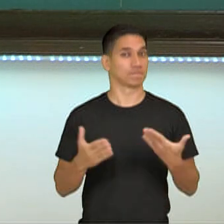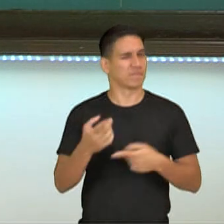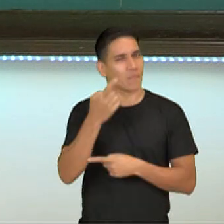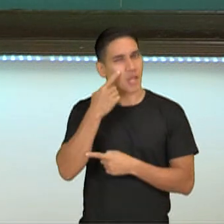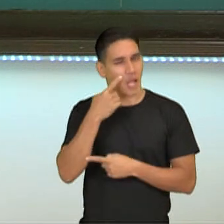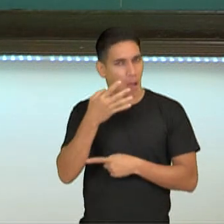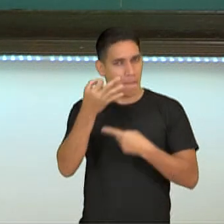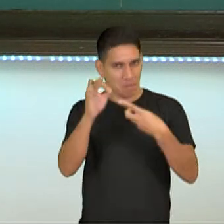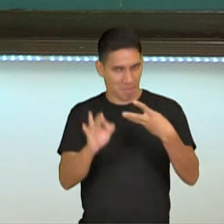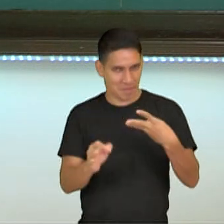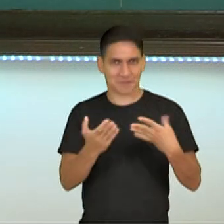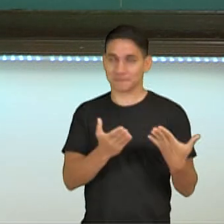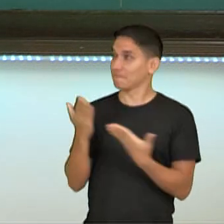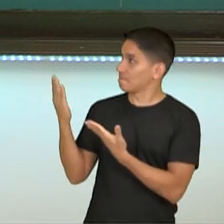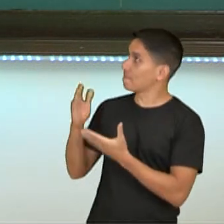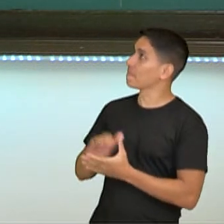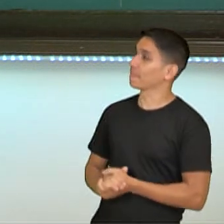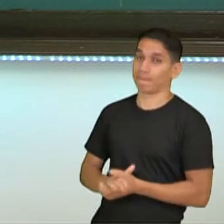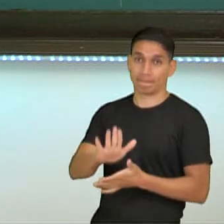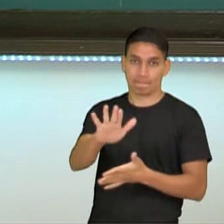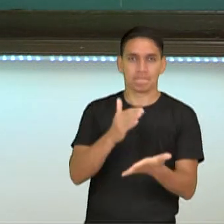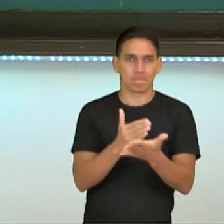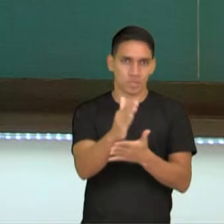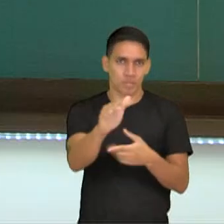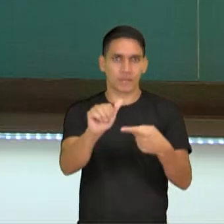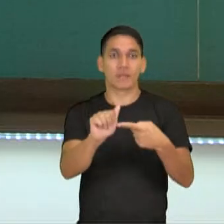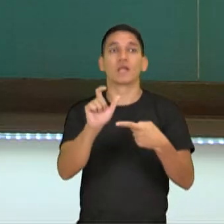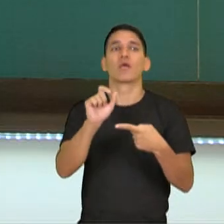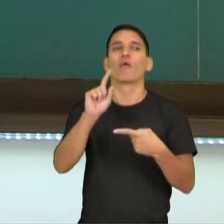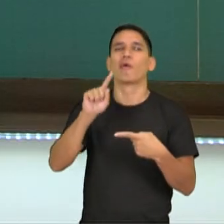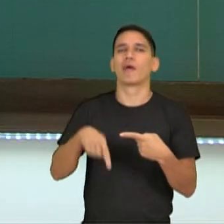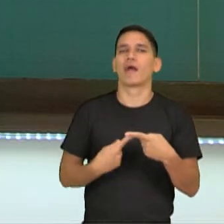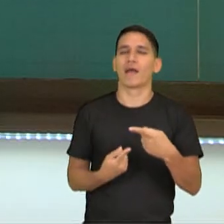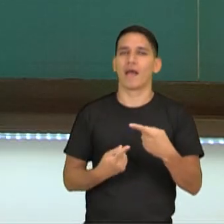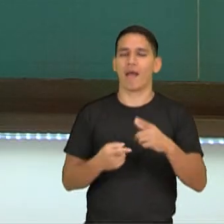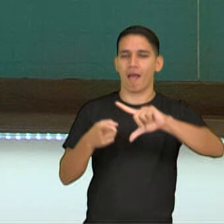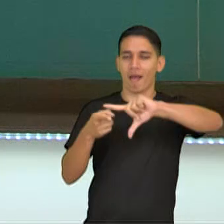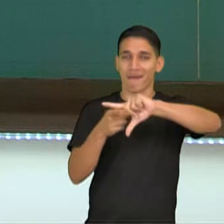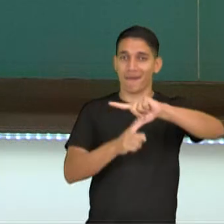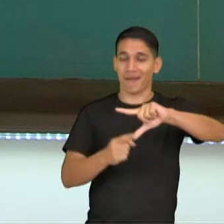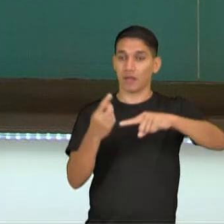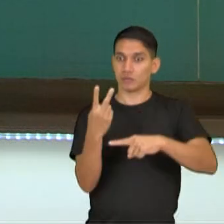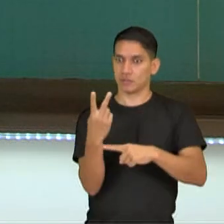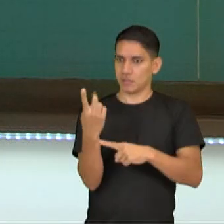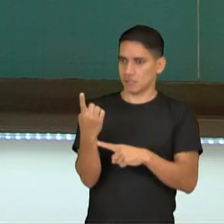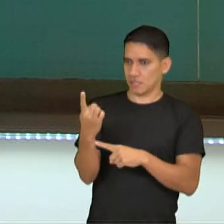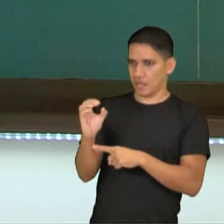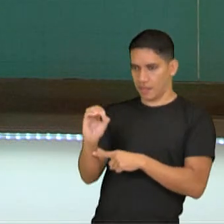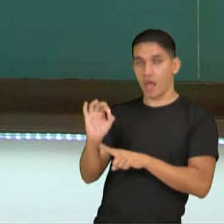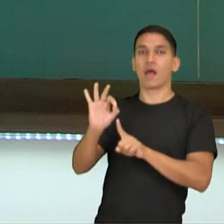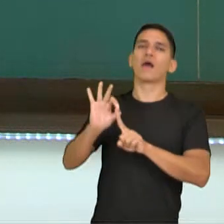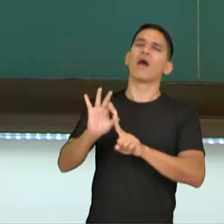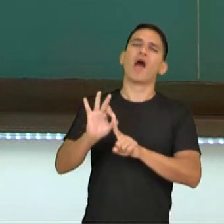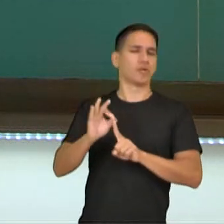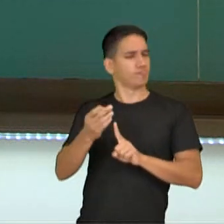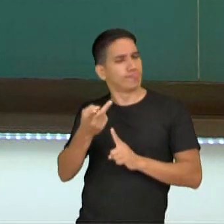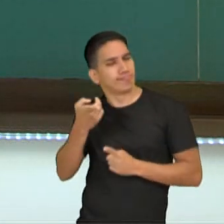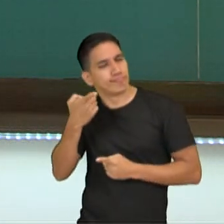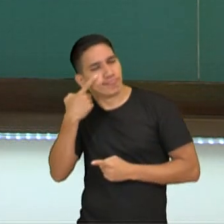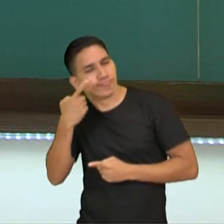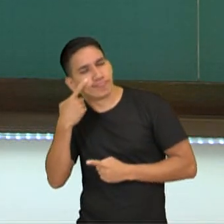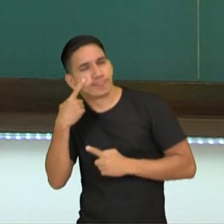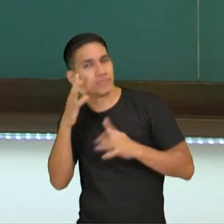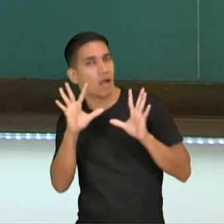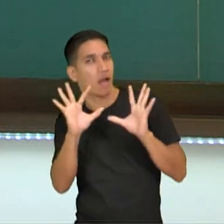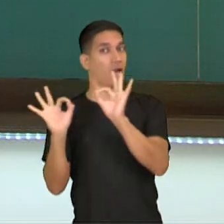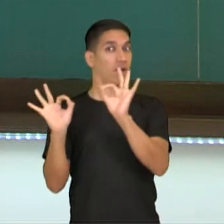Vamos lá então, pessoal, aqui. Primeiro começamos com o ângulo de 210 graus. Então a gente olha com carinho, identifica